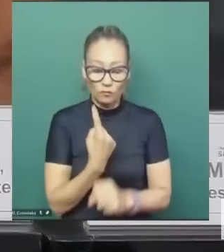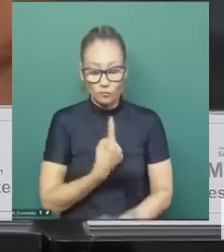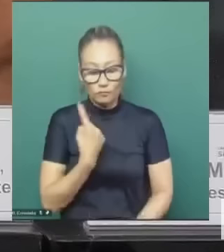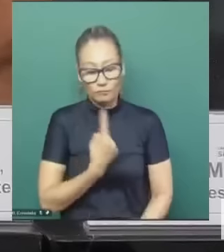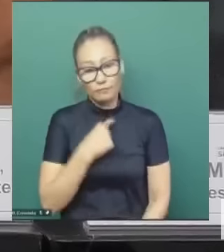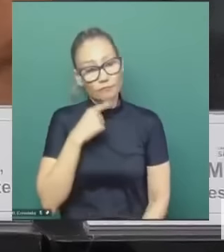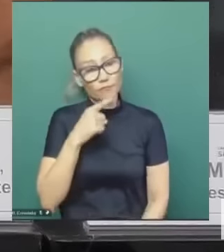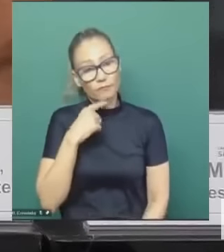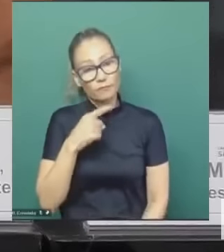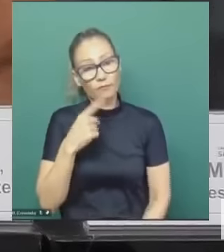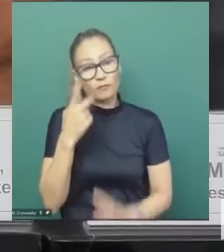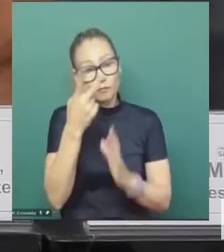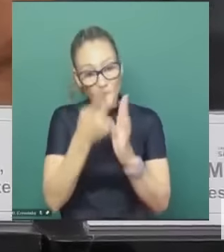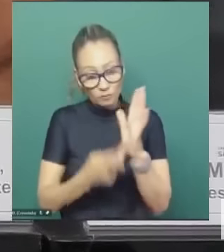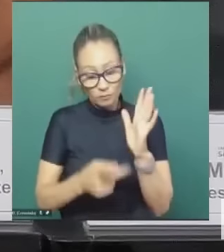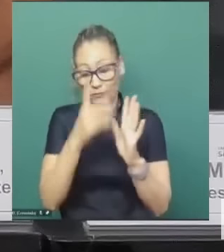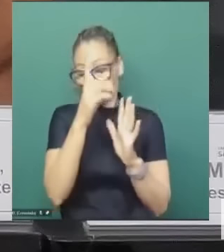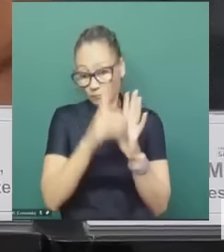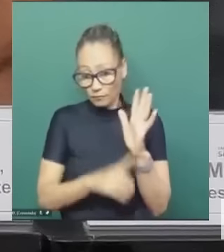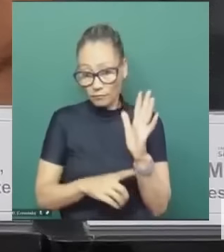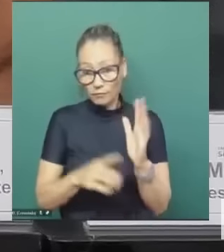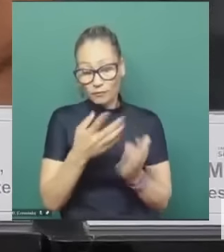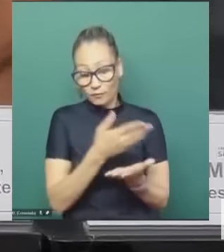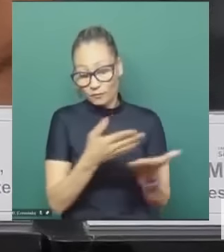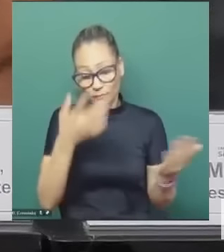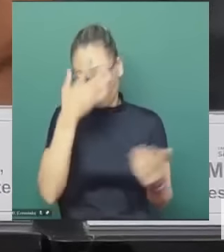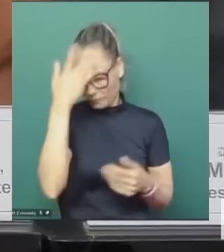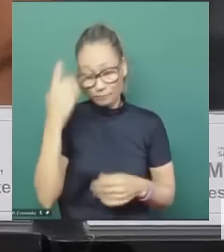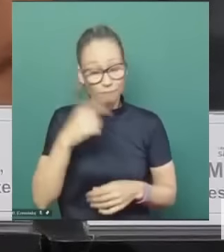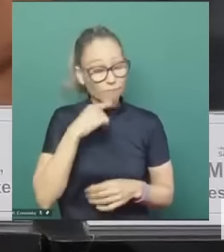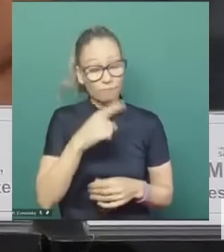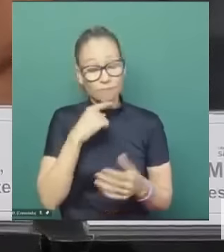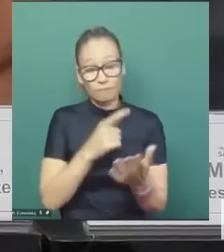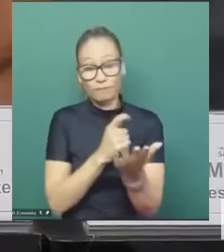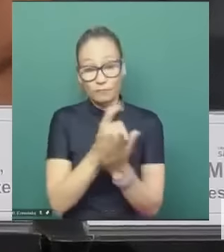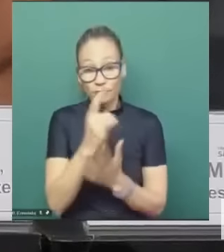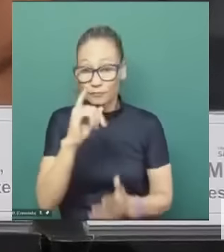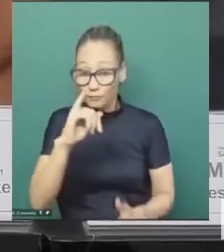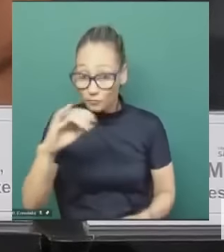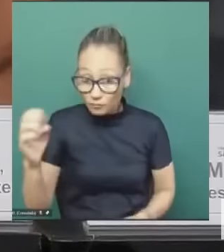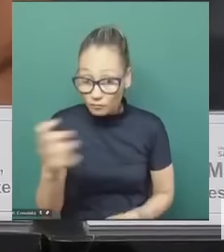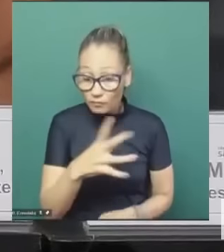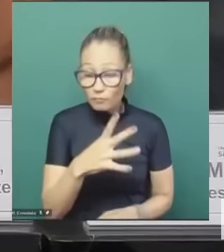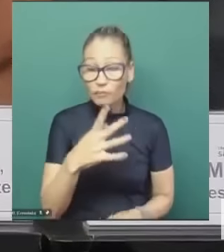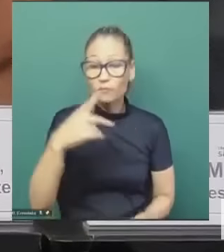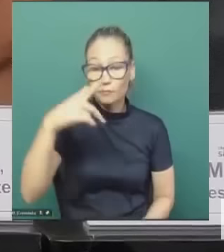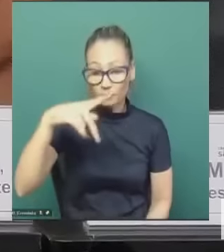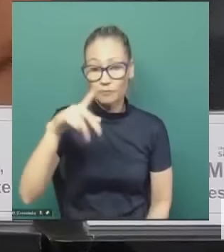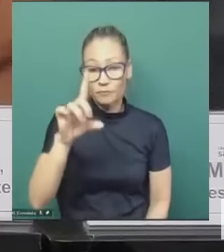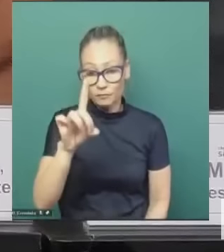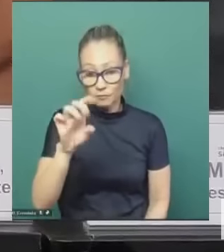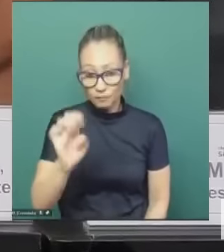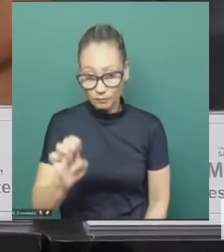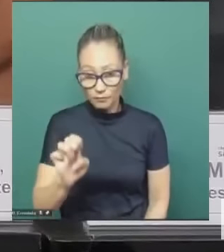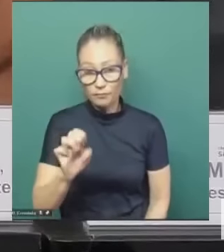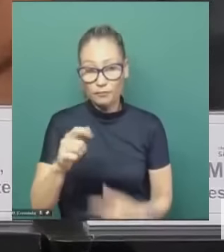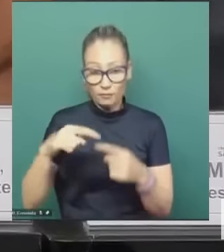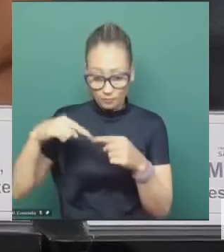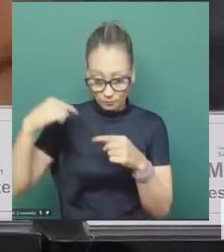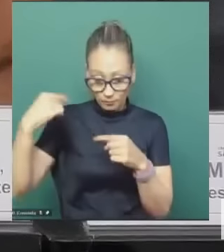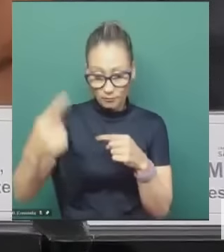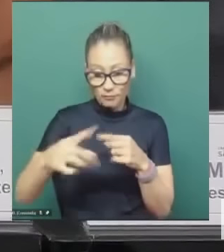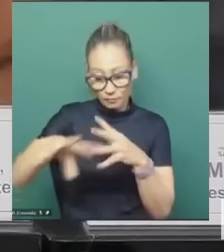anterior, essas pessoas não conseguiam comprar. Com a inovação criada no PDE, que vem a ser complementada agora pela lei de zoneamento, a renda da família passa a